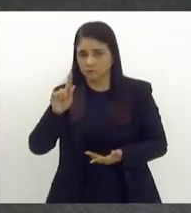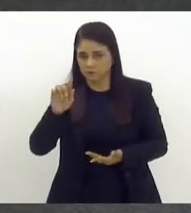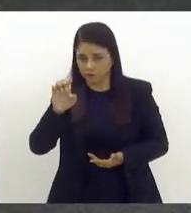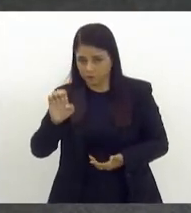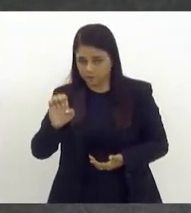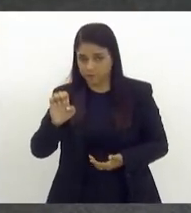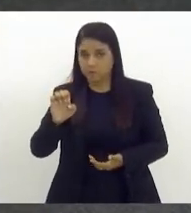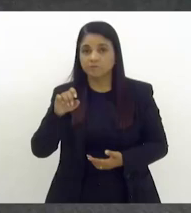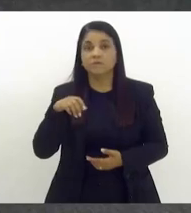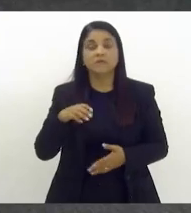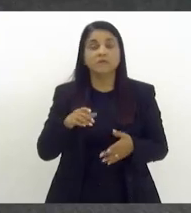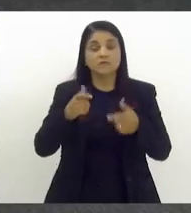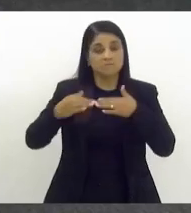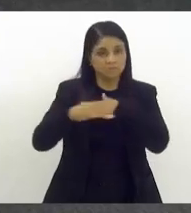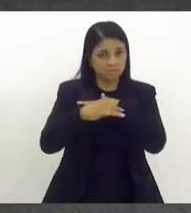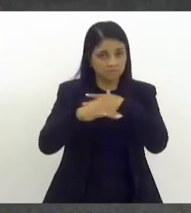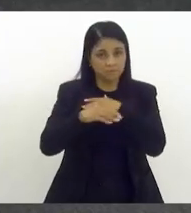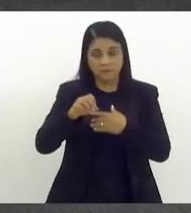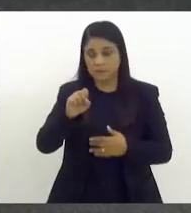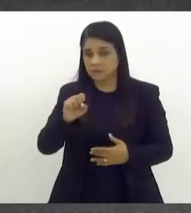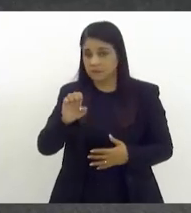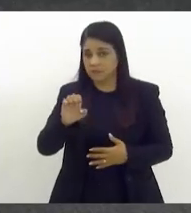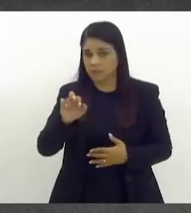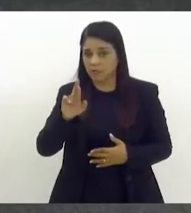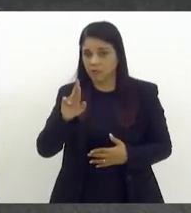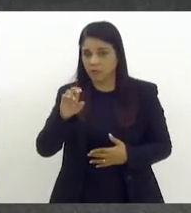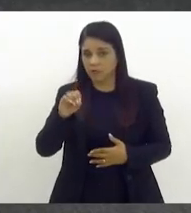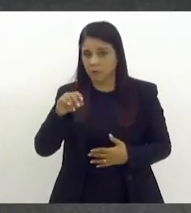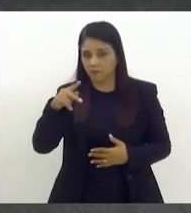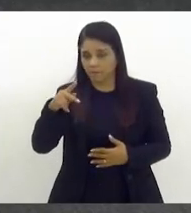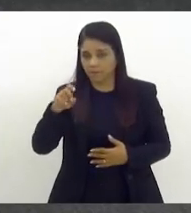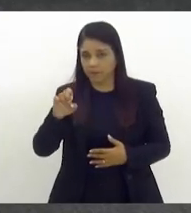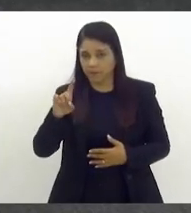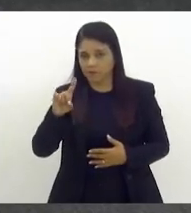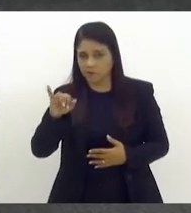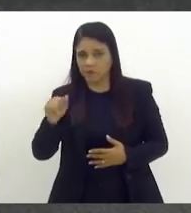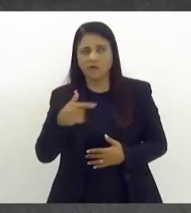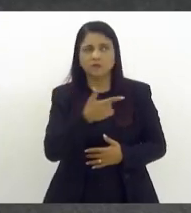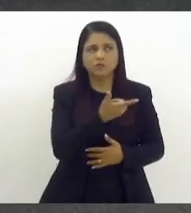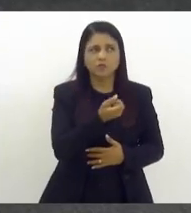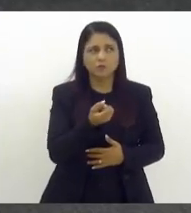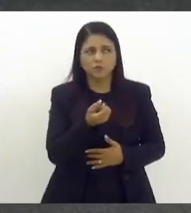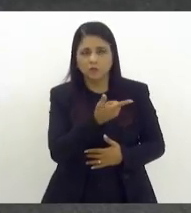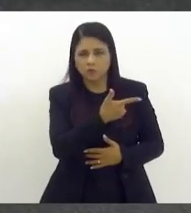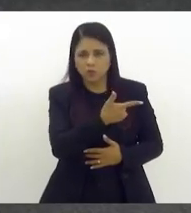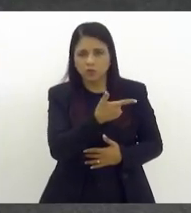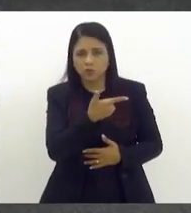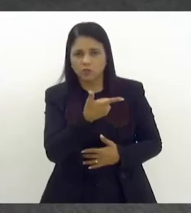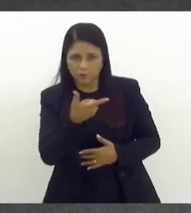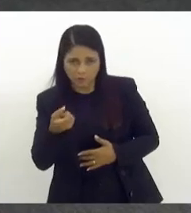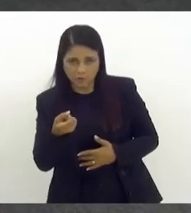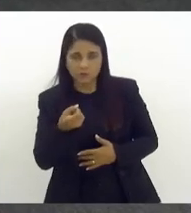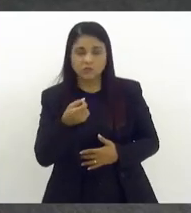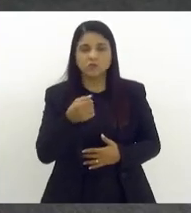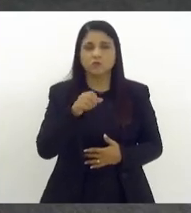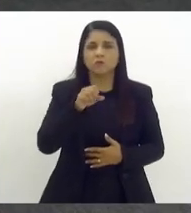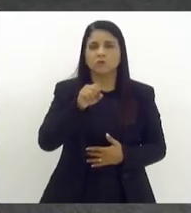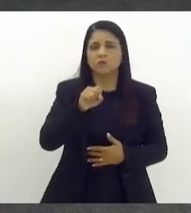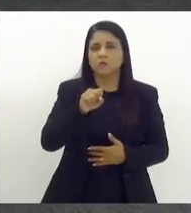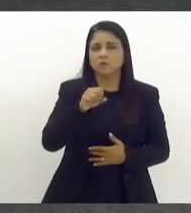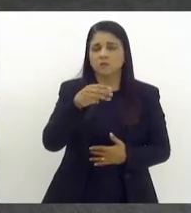Seropédica está aí desde 2020 com mais de 83